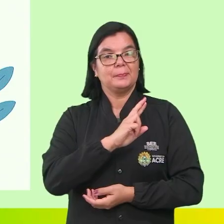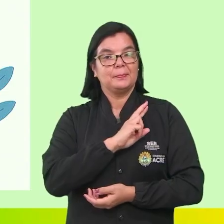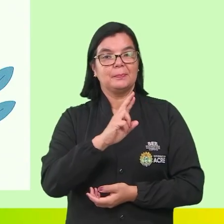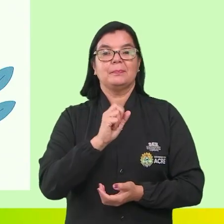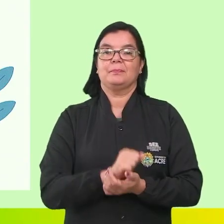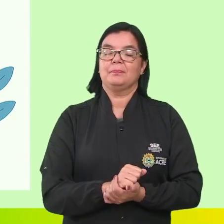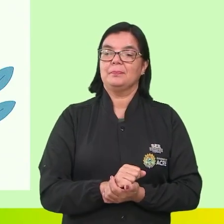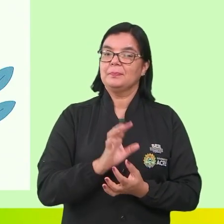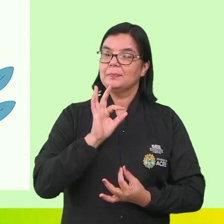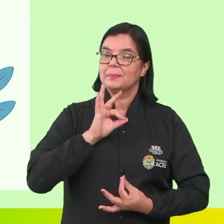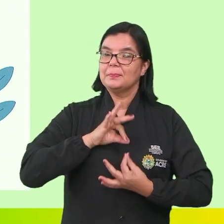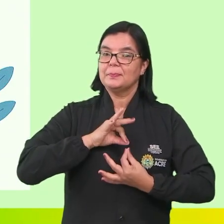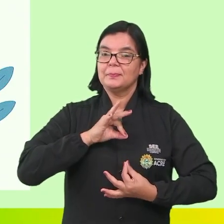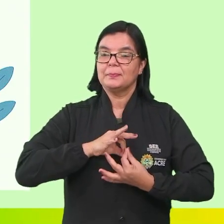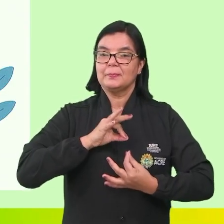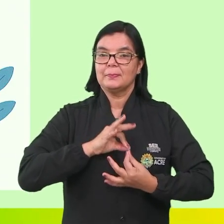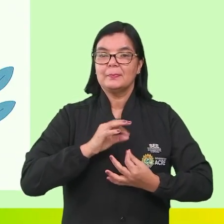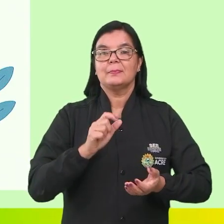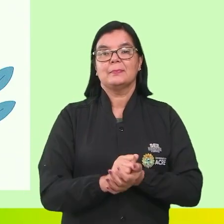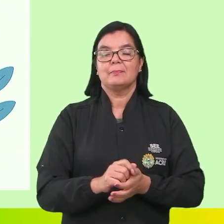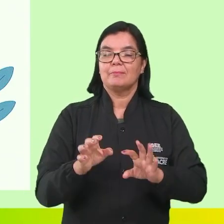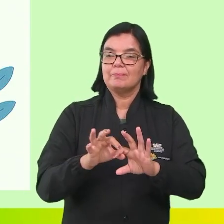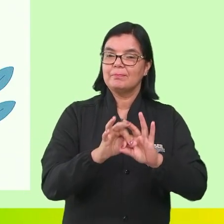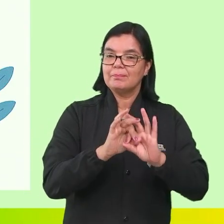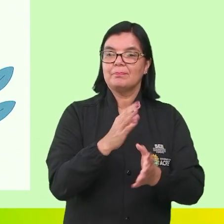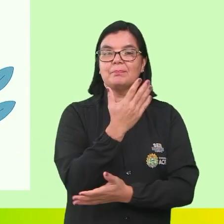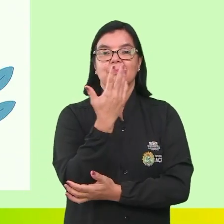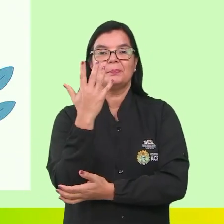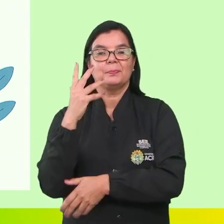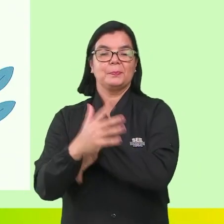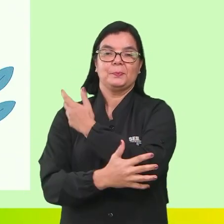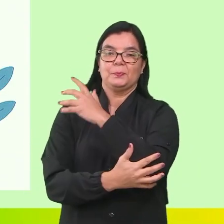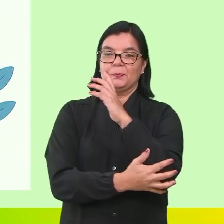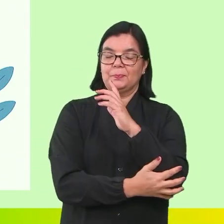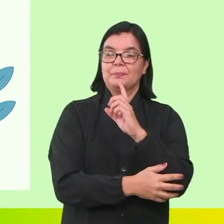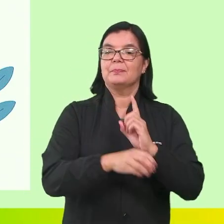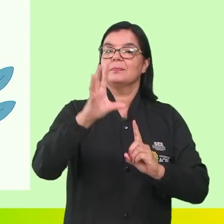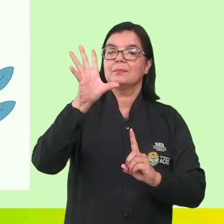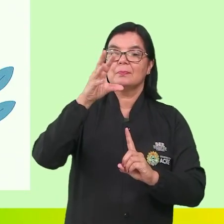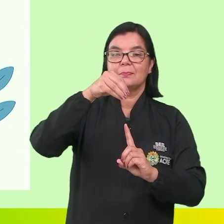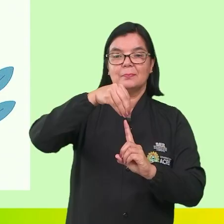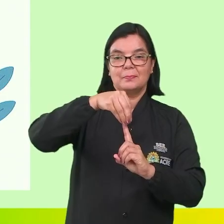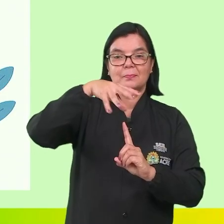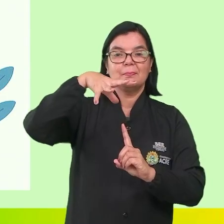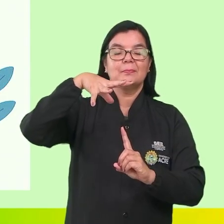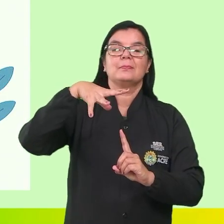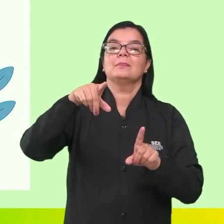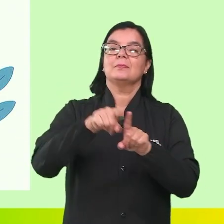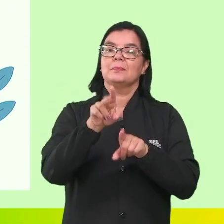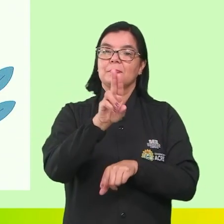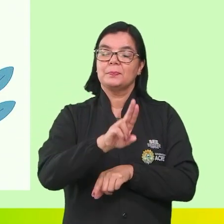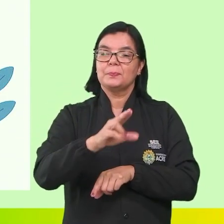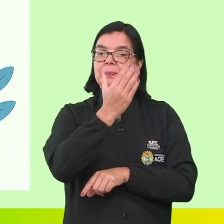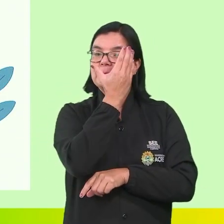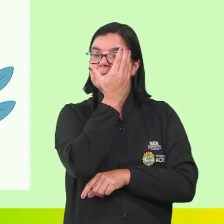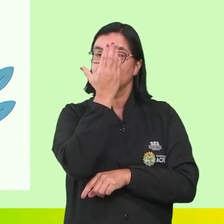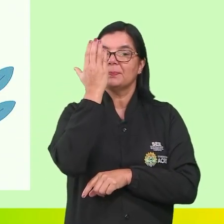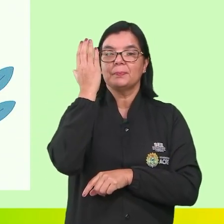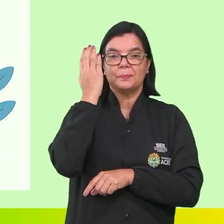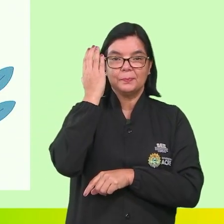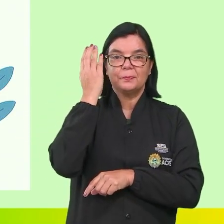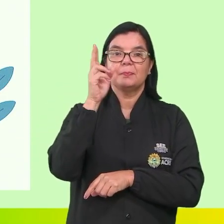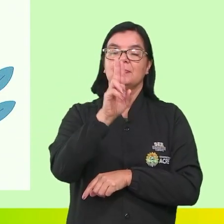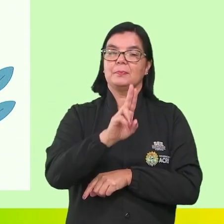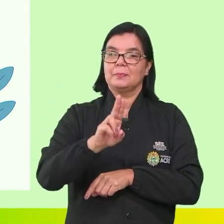religiões, a espiritualidade, essa conexão com a natureza, com os ancestrais e o uso das máscaras que